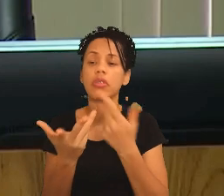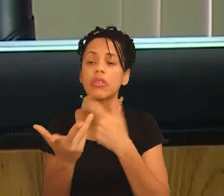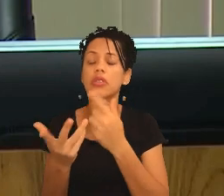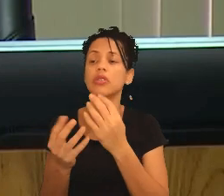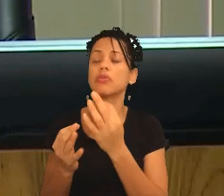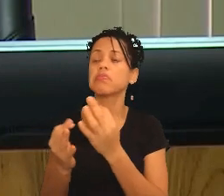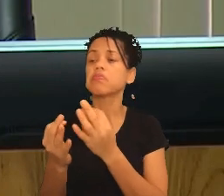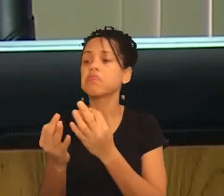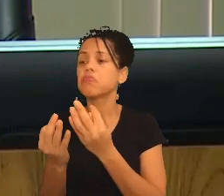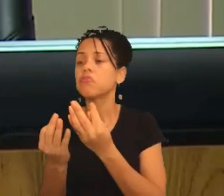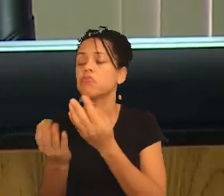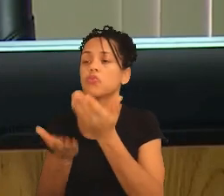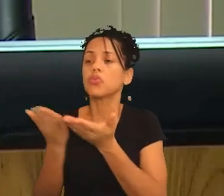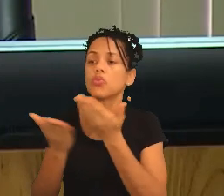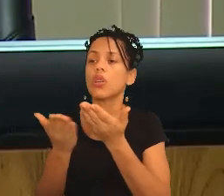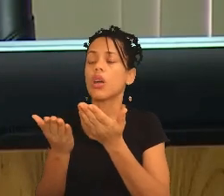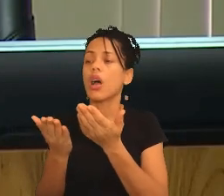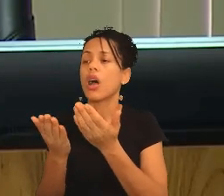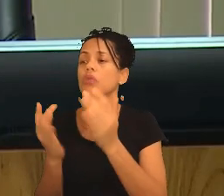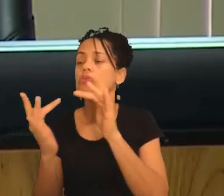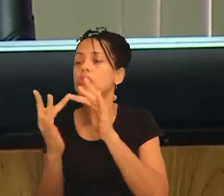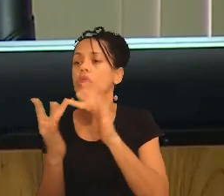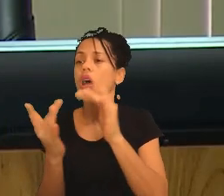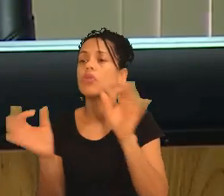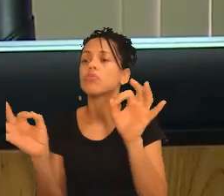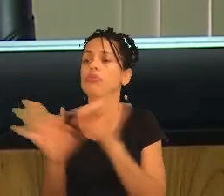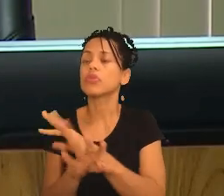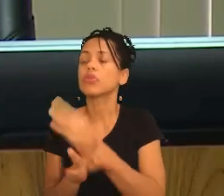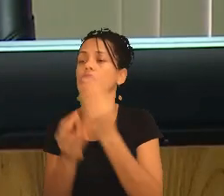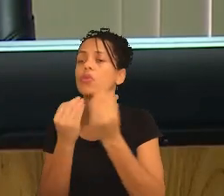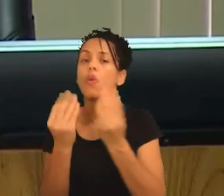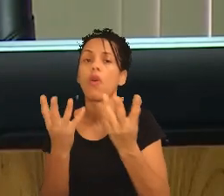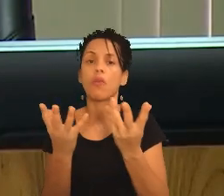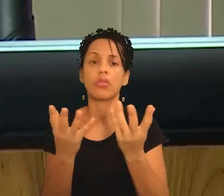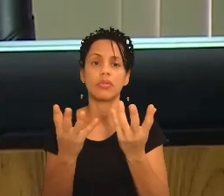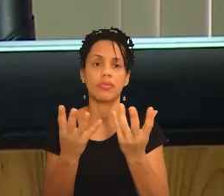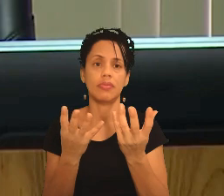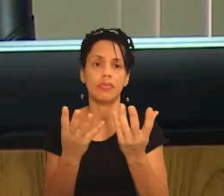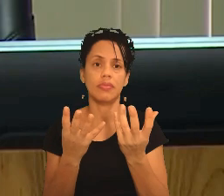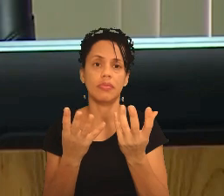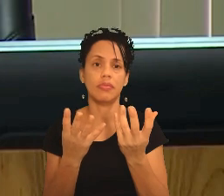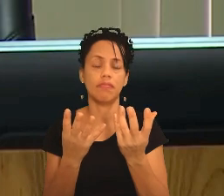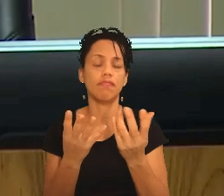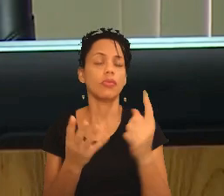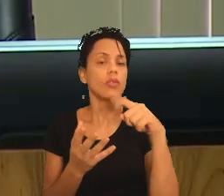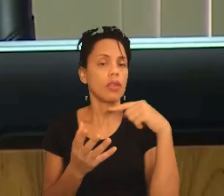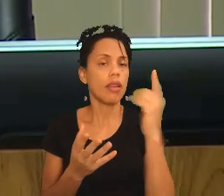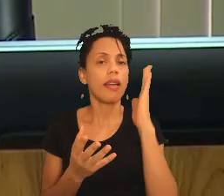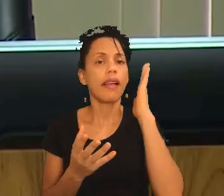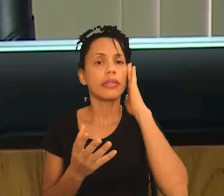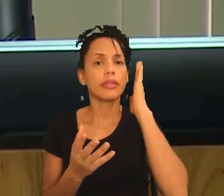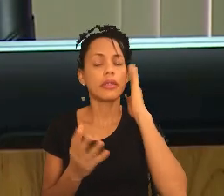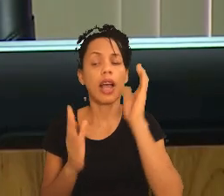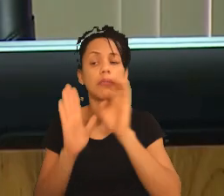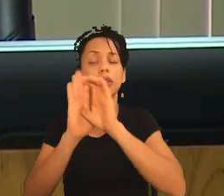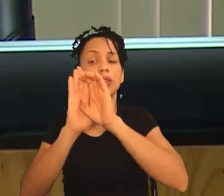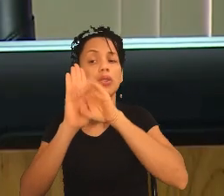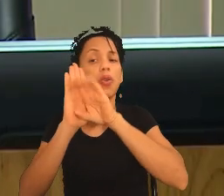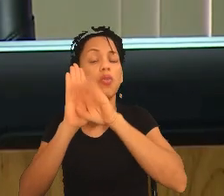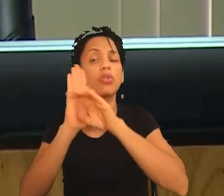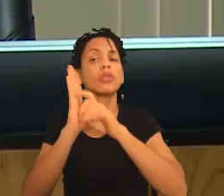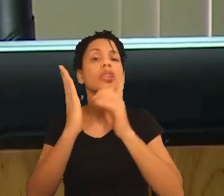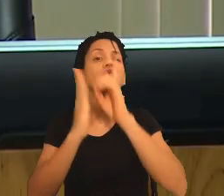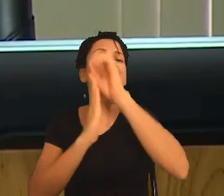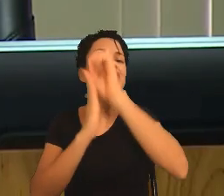povo ele acontece todo dia. Todo dia esse crime ele acontece. Como que a gente trata dessas questões juridicamente,